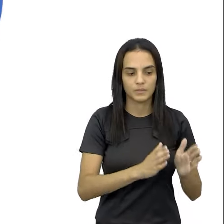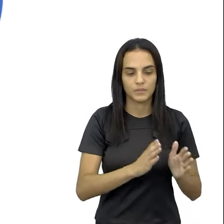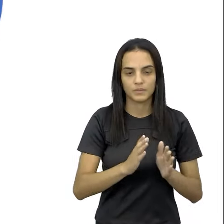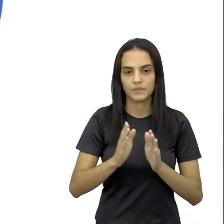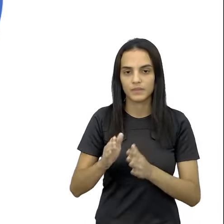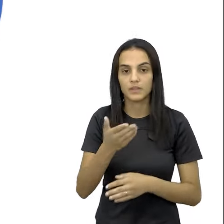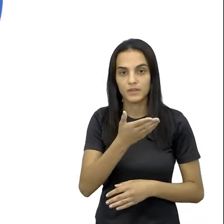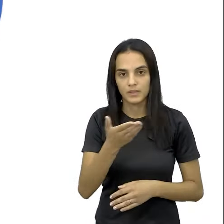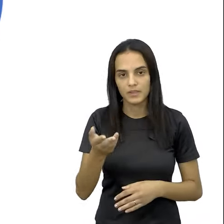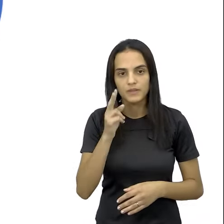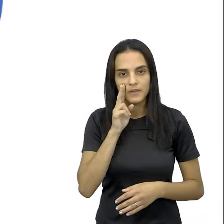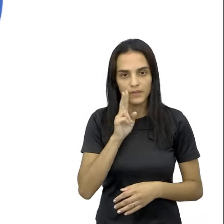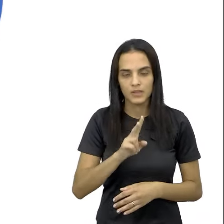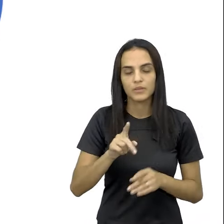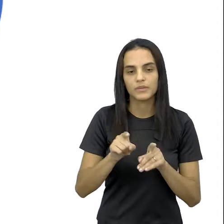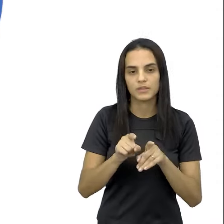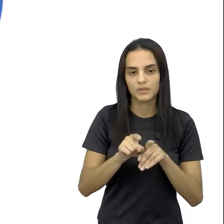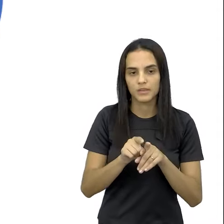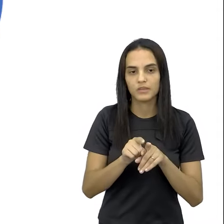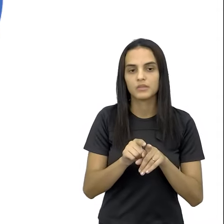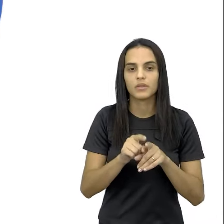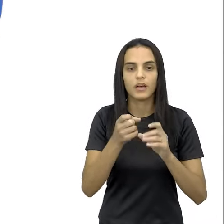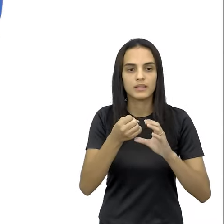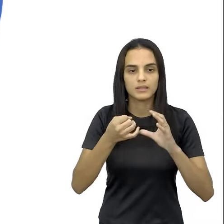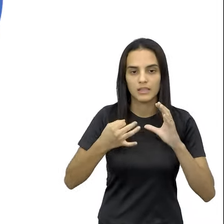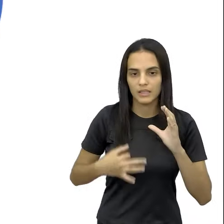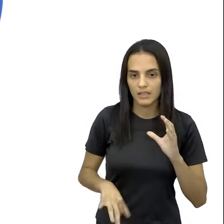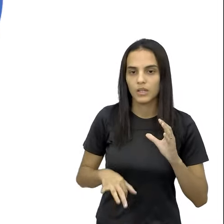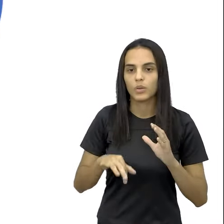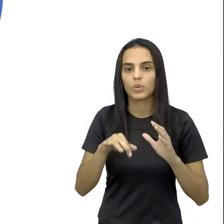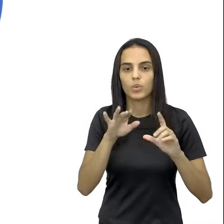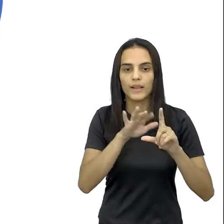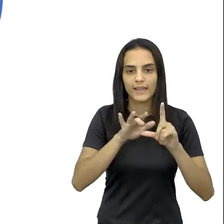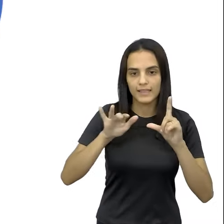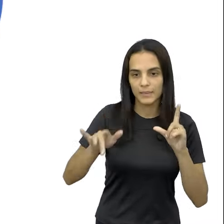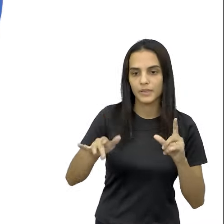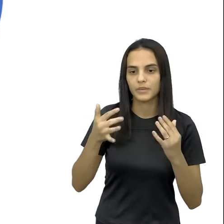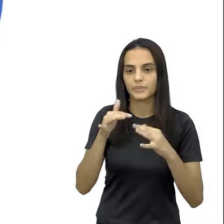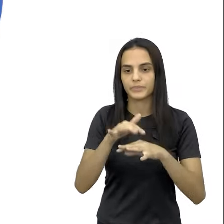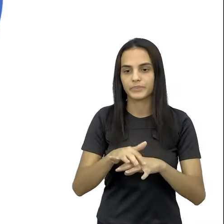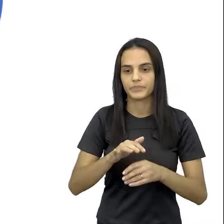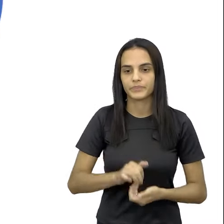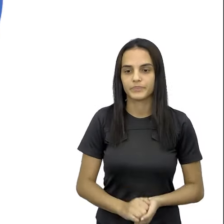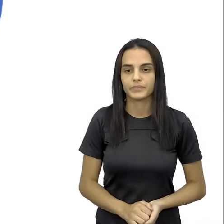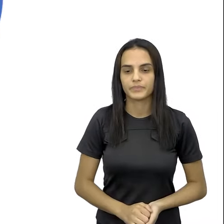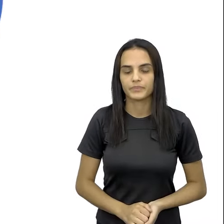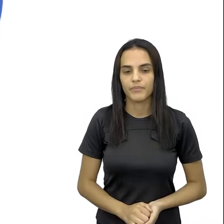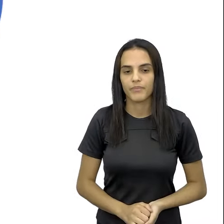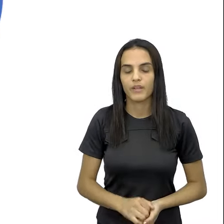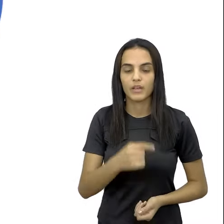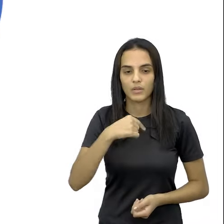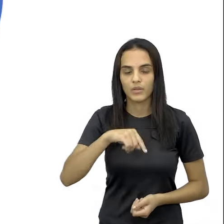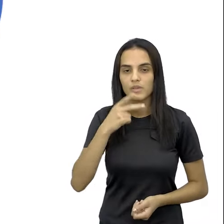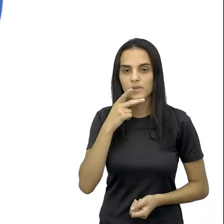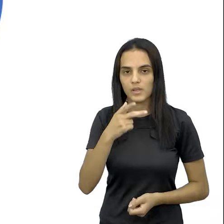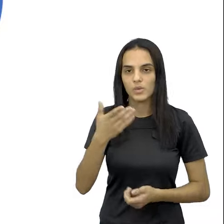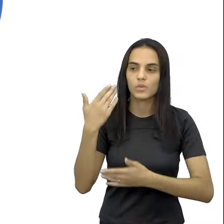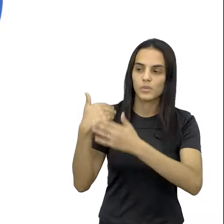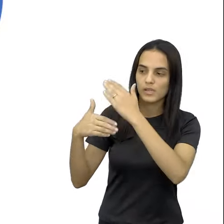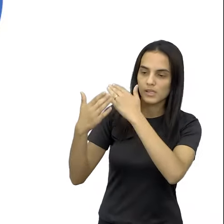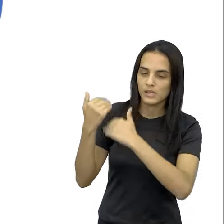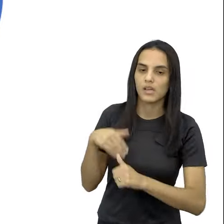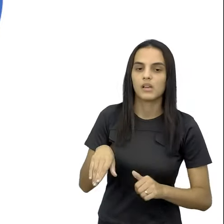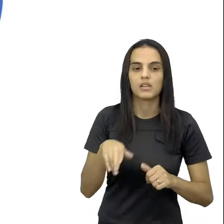vocês viram ali os aspectos do letramento matemático, né? Que a gente comentou no passado um